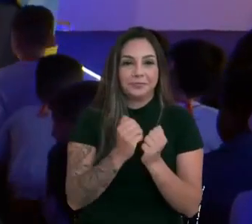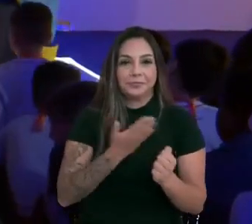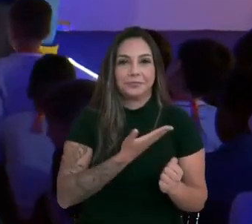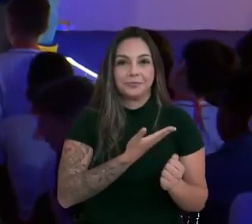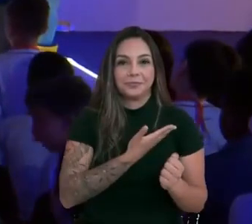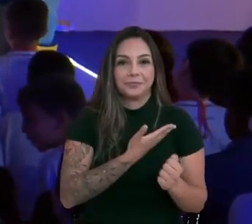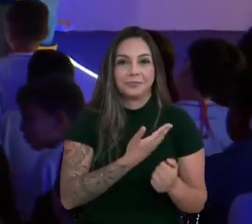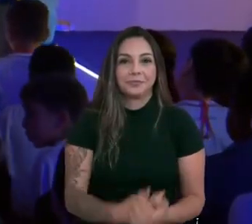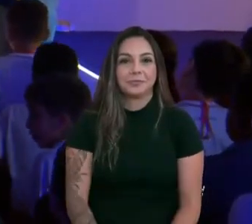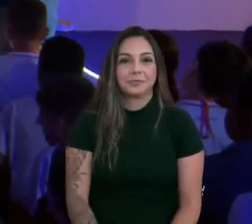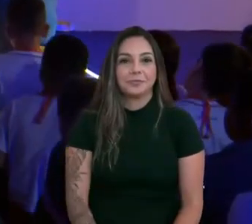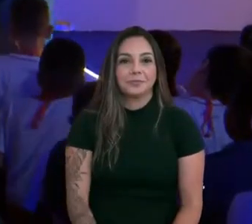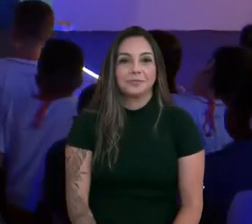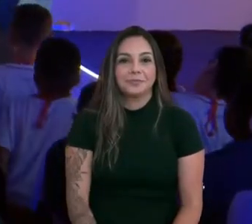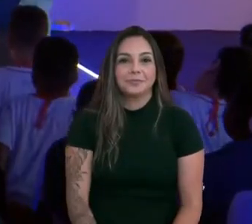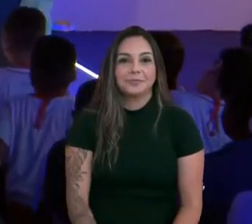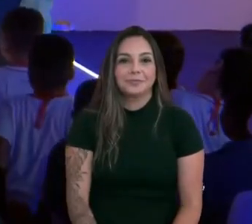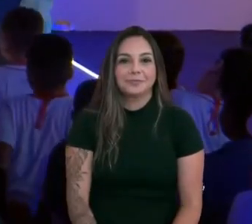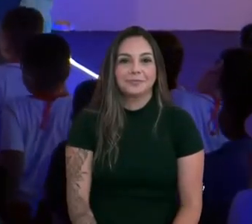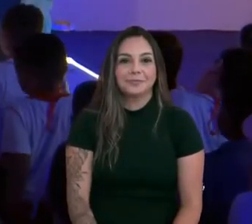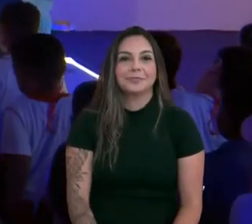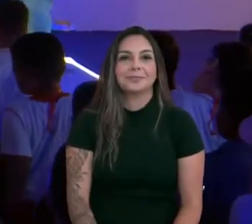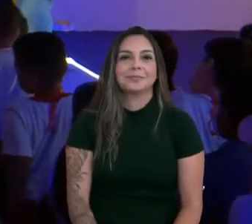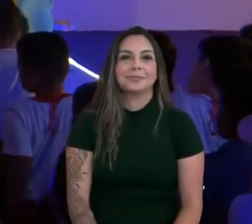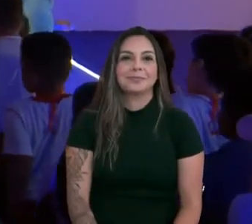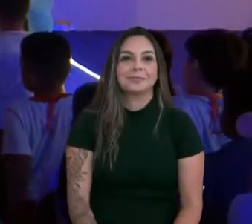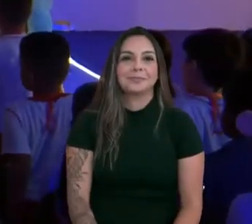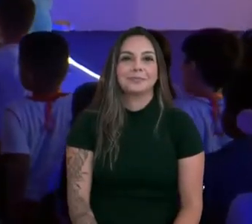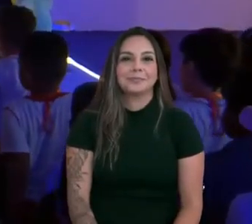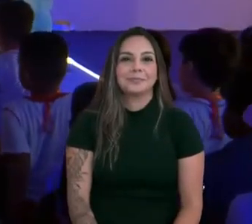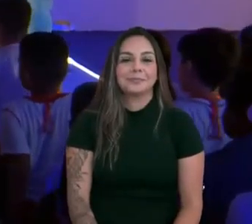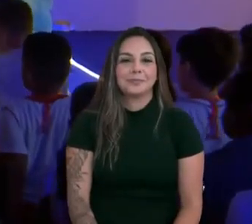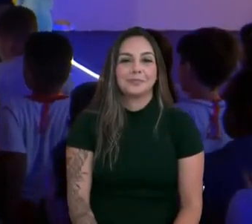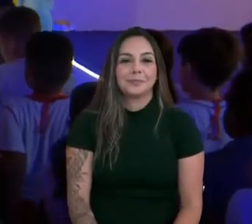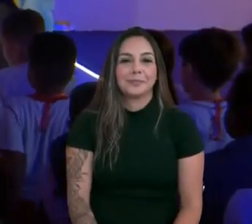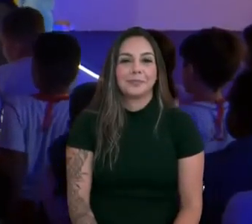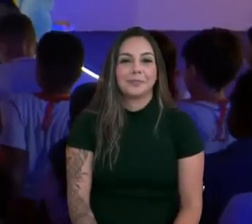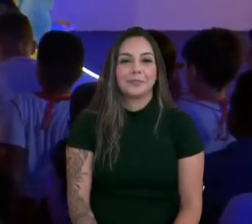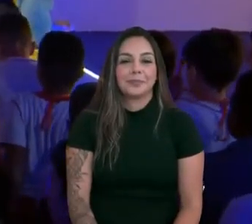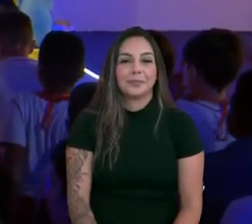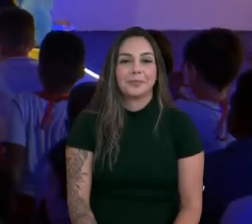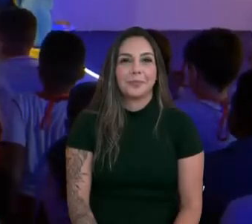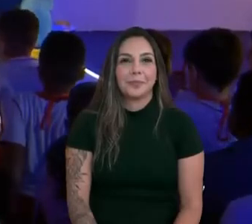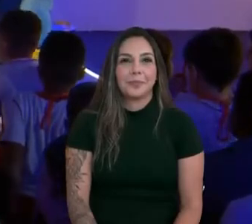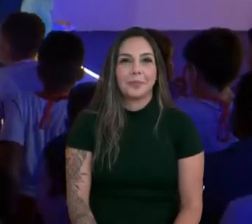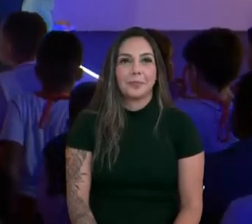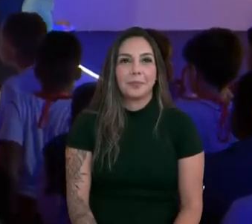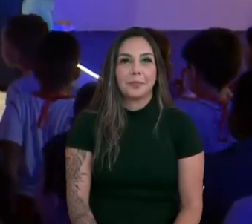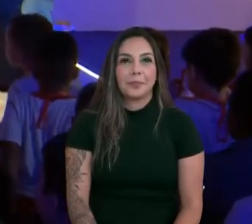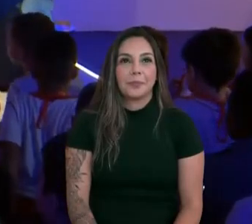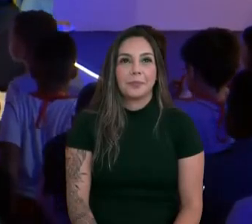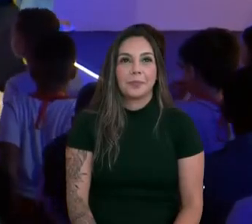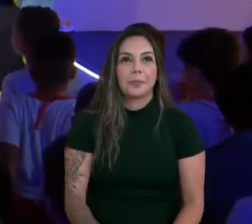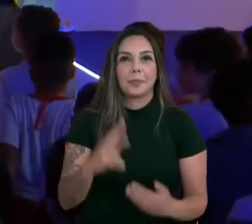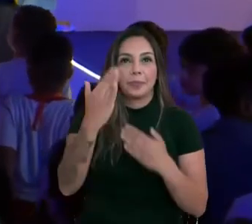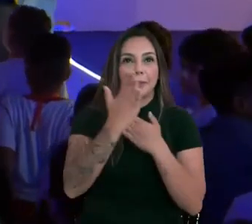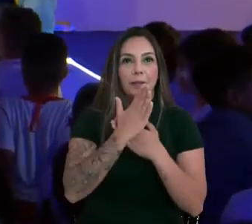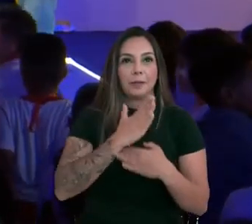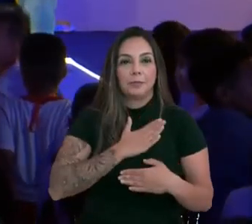vocês. Primeiro, a música. Eu tenho algumas auxiliares aí que disse que vai me ajudar,